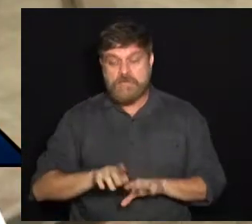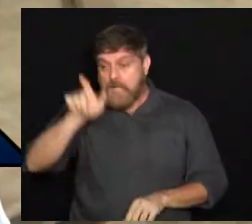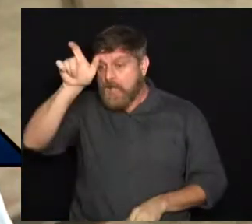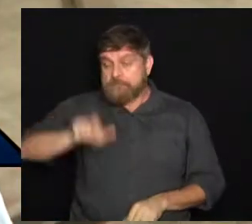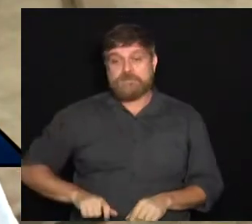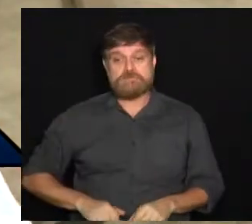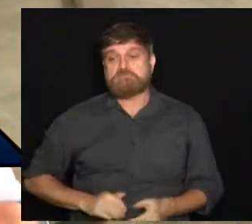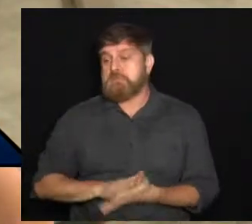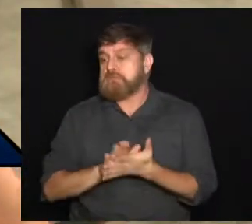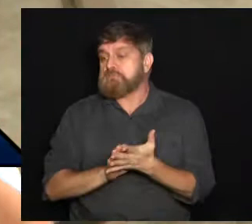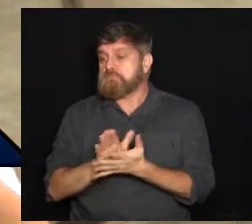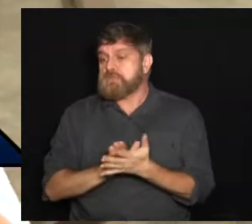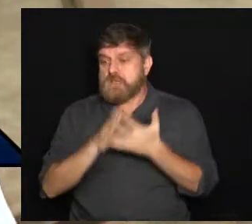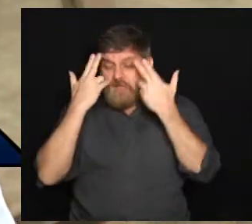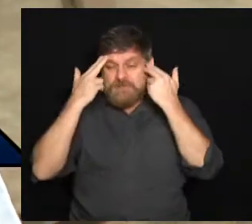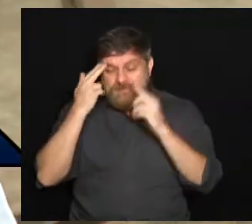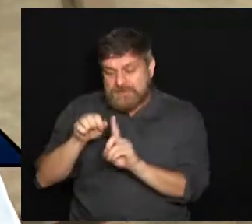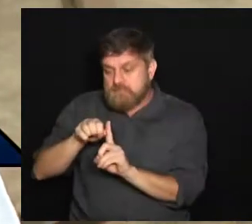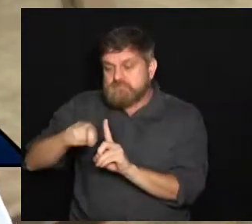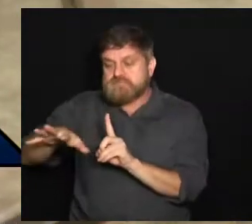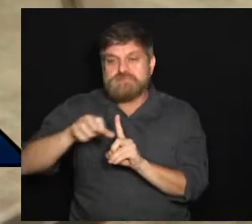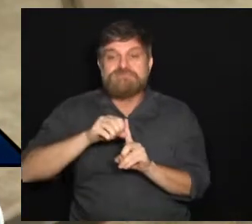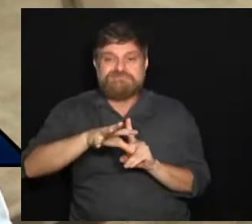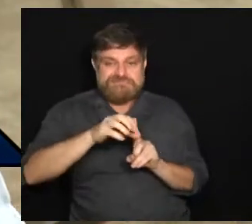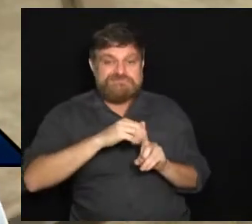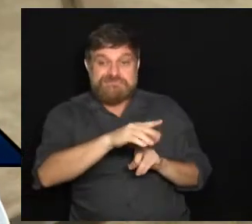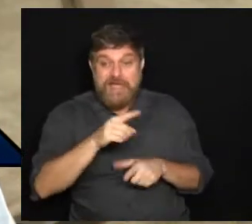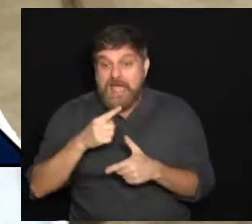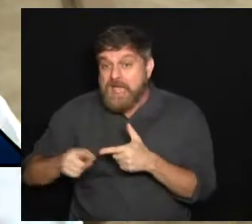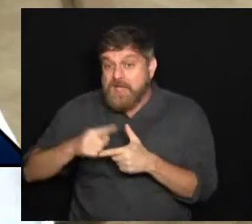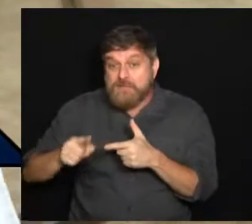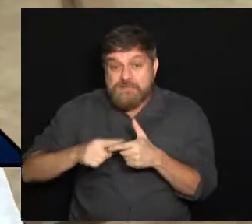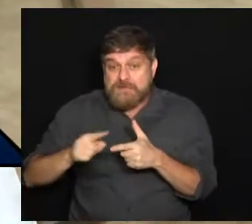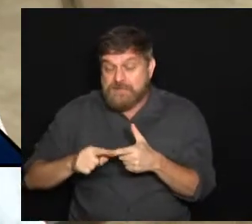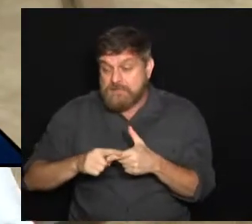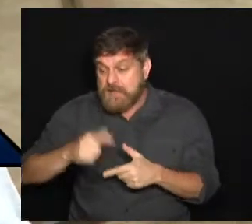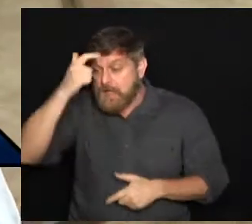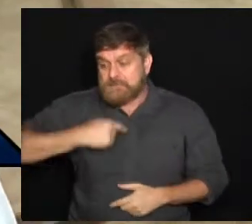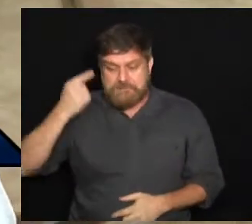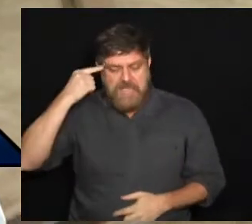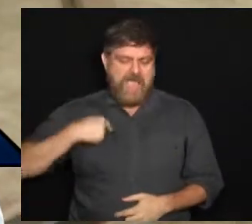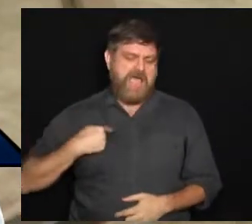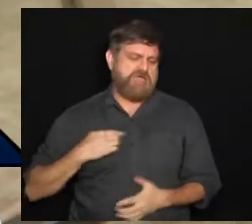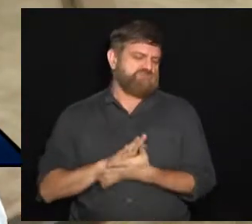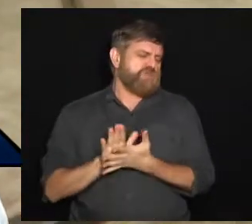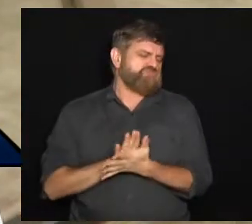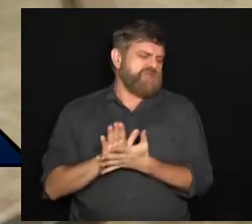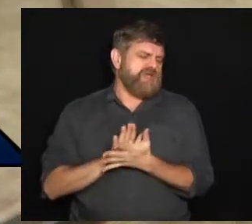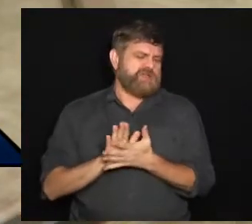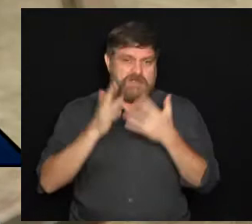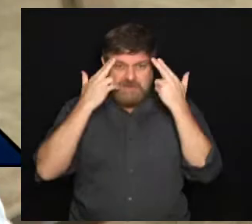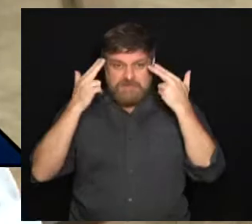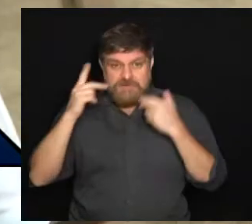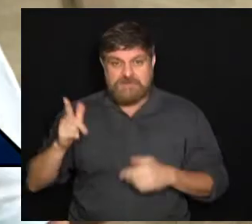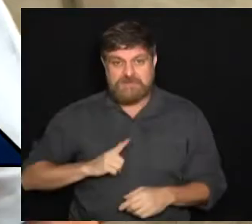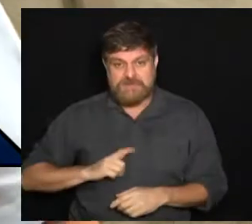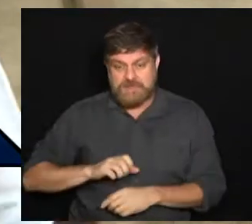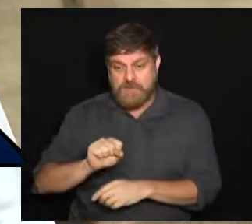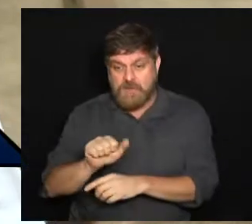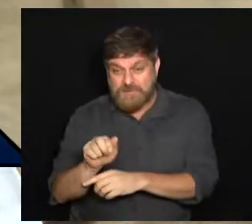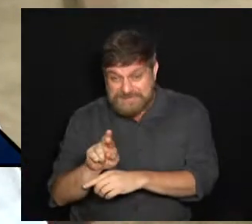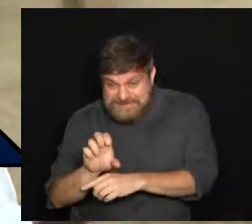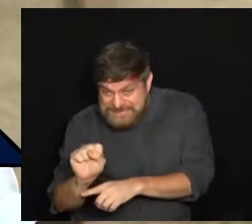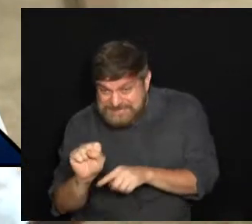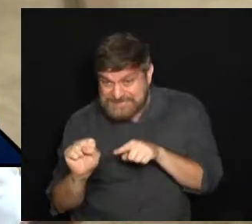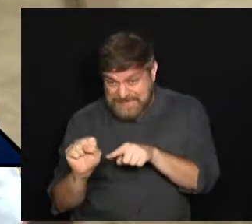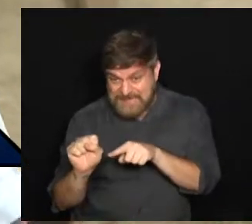manifeste sintomas direito e transmita o vírus. Esse é um problema do coronavírus, né, do SARS-CoV-2, que é o nome científico que foi dado para